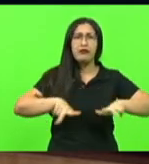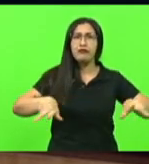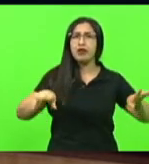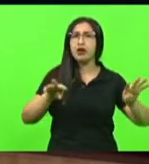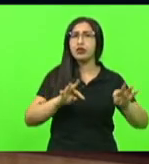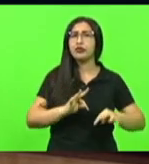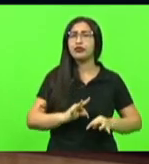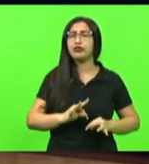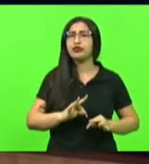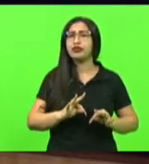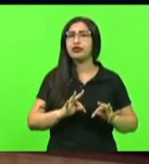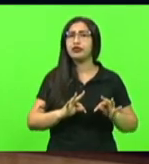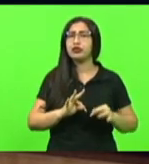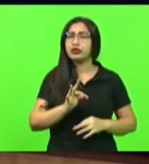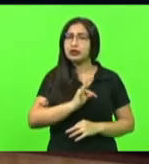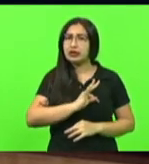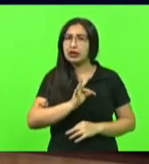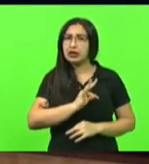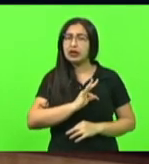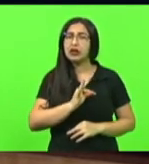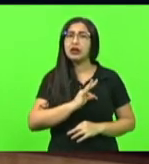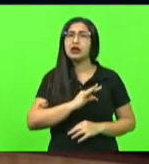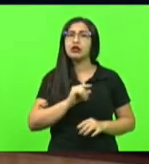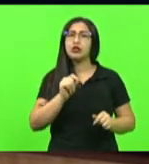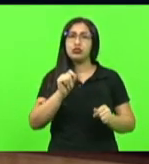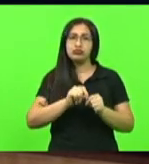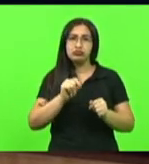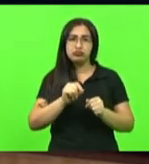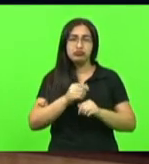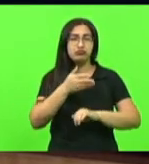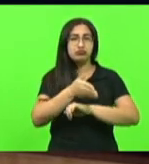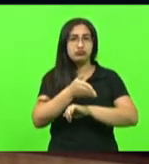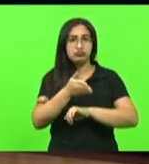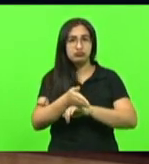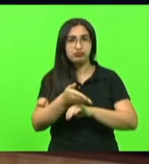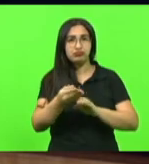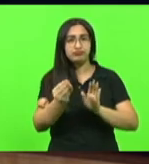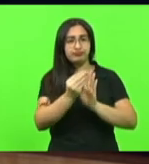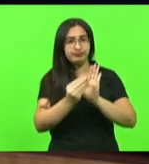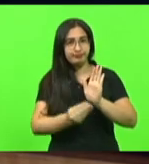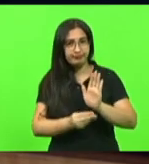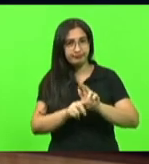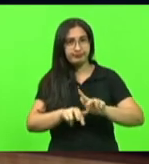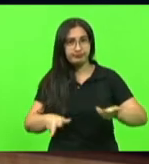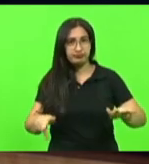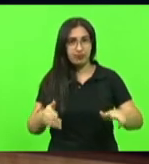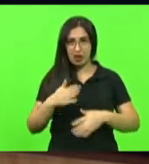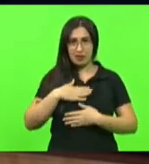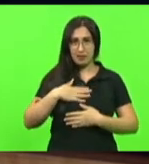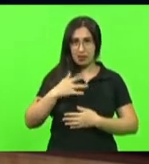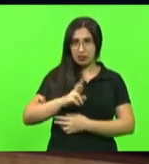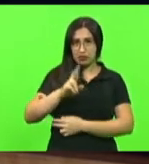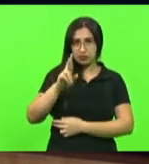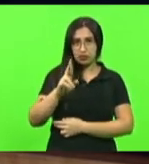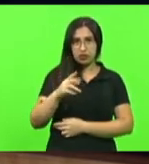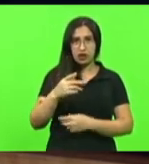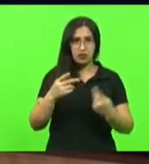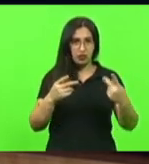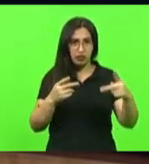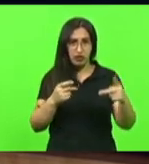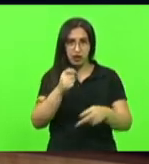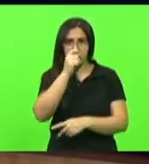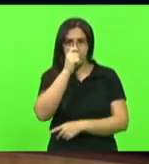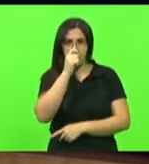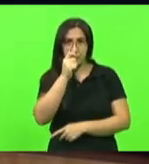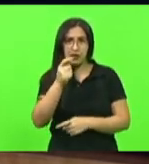participaram da elaboração do conteúdo. Então, não é da cabeça da deputada Luciana e nem do deputado João Amin, acho que o